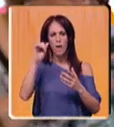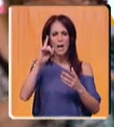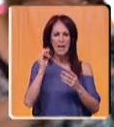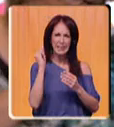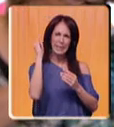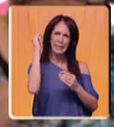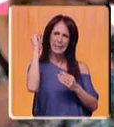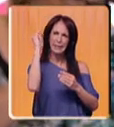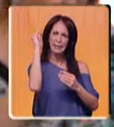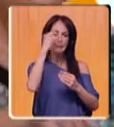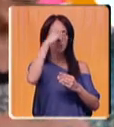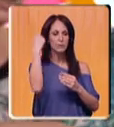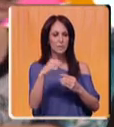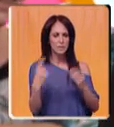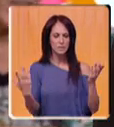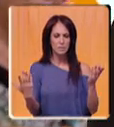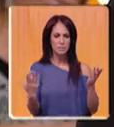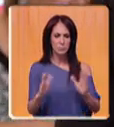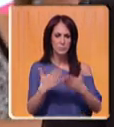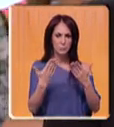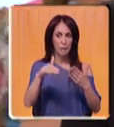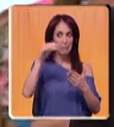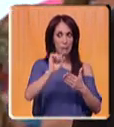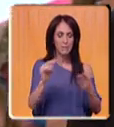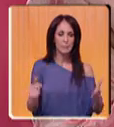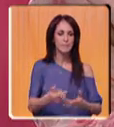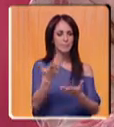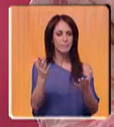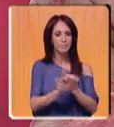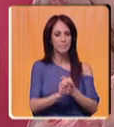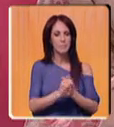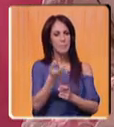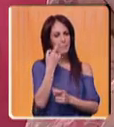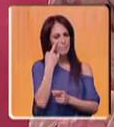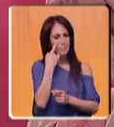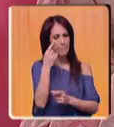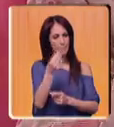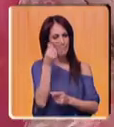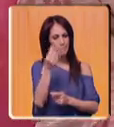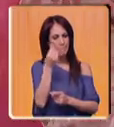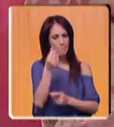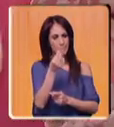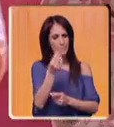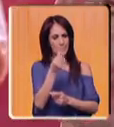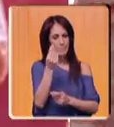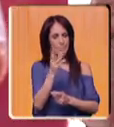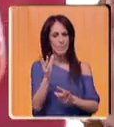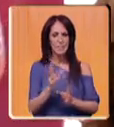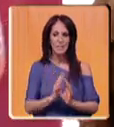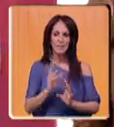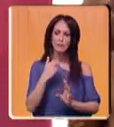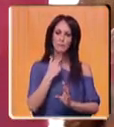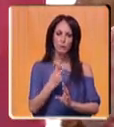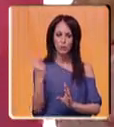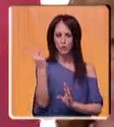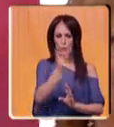portanto, é dificílimo para... Especialmente nesta idade. Então, ouça com atenção este tema, esta canção, muito popularizada por Andrea Bocelli, na voz de um